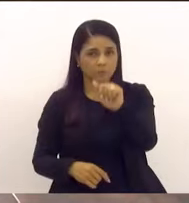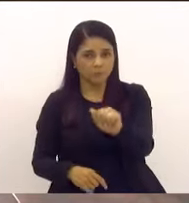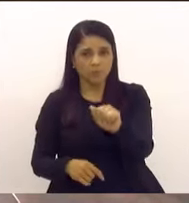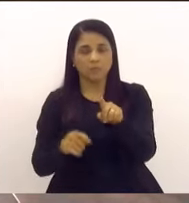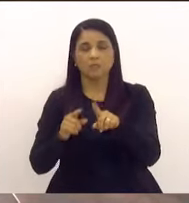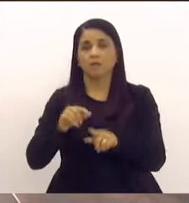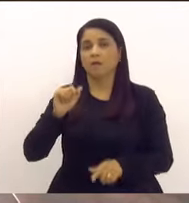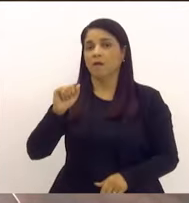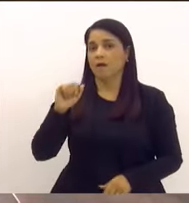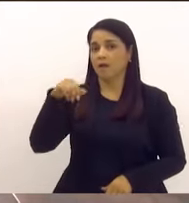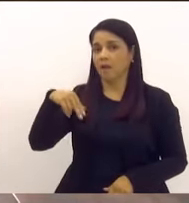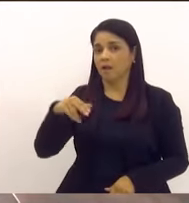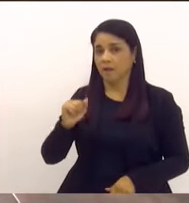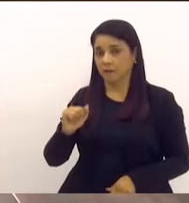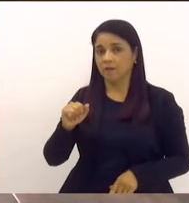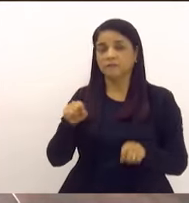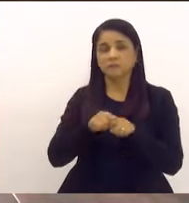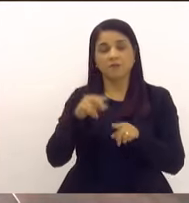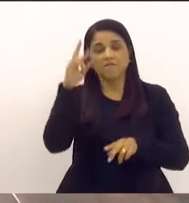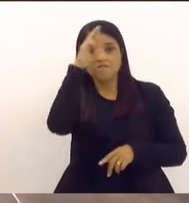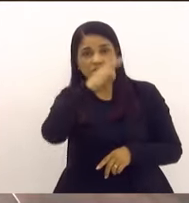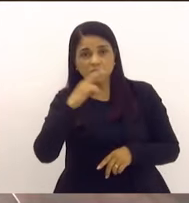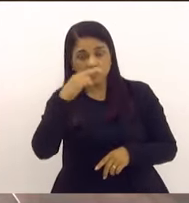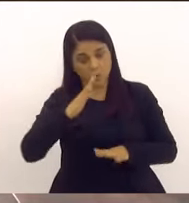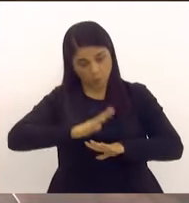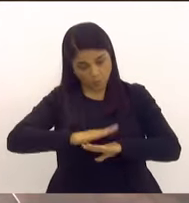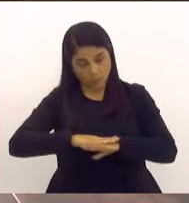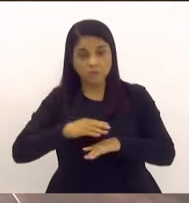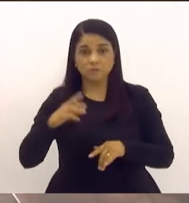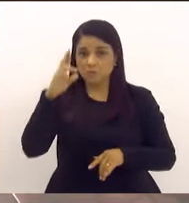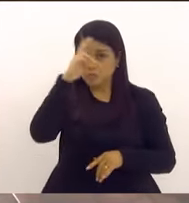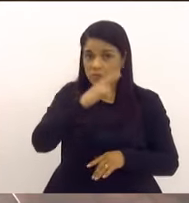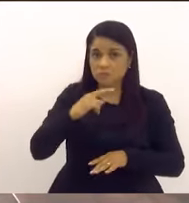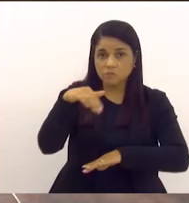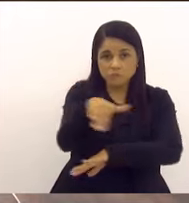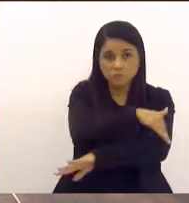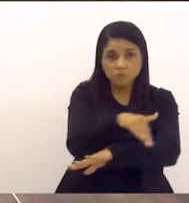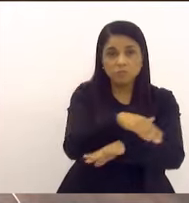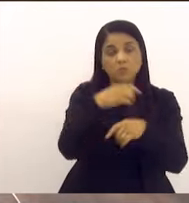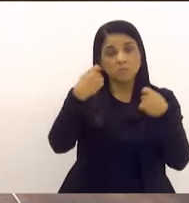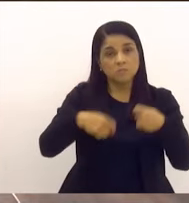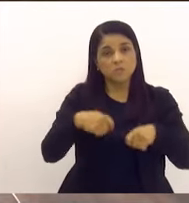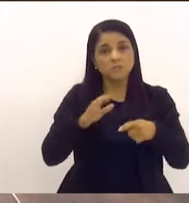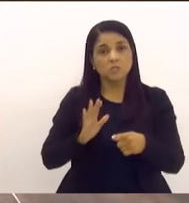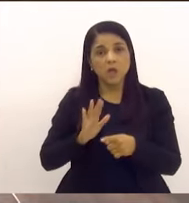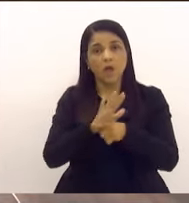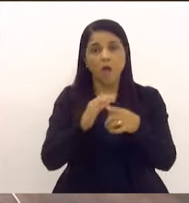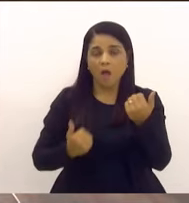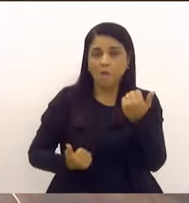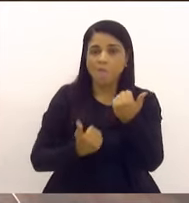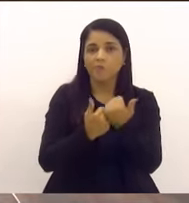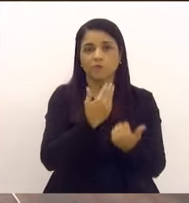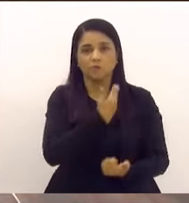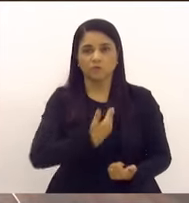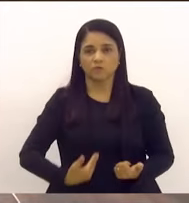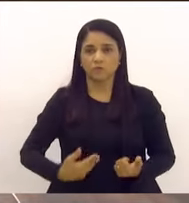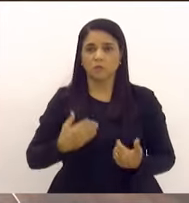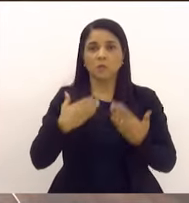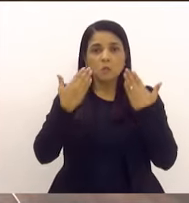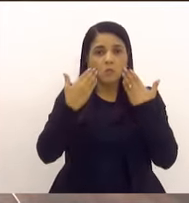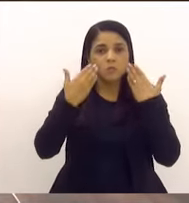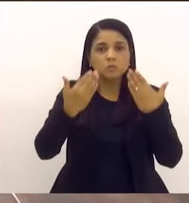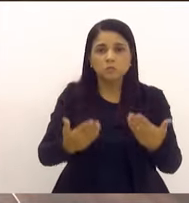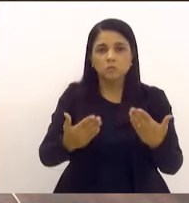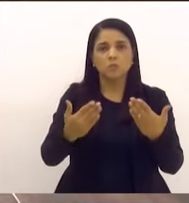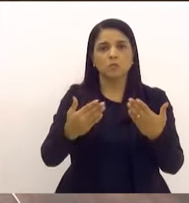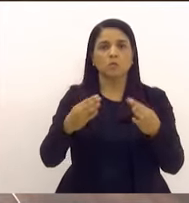o Alan está fiscalizando, eu mesmo fui na rua fiscalizar, mas a gente quer o respaldo do governo para não precisar da gente se expor, já que